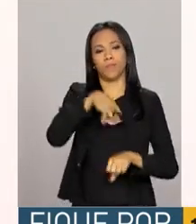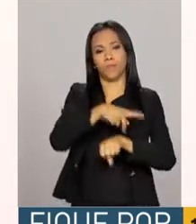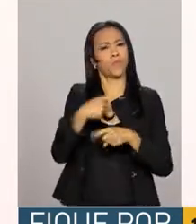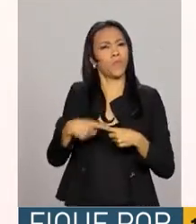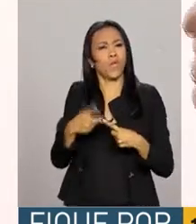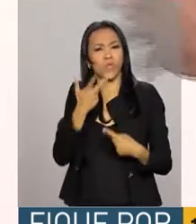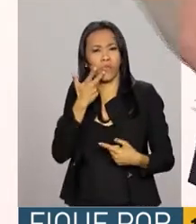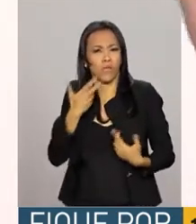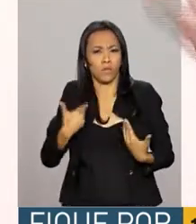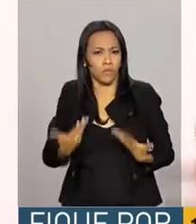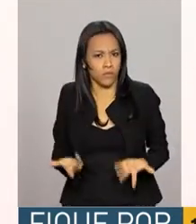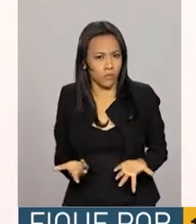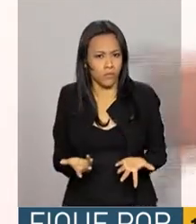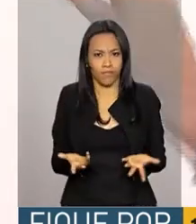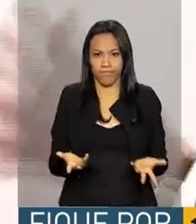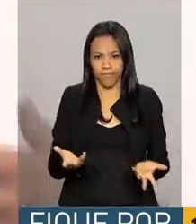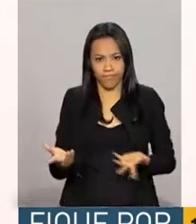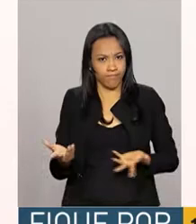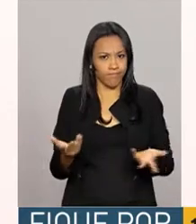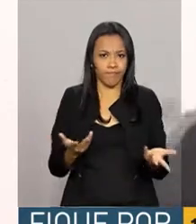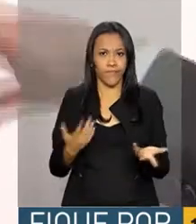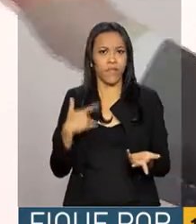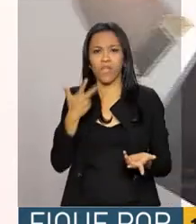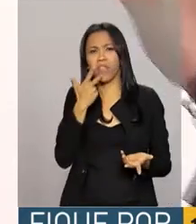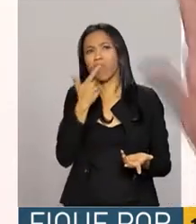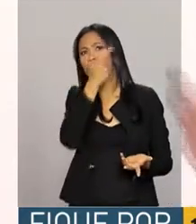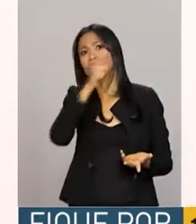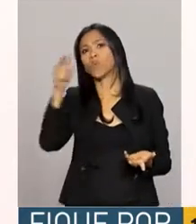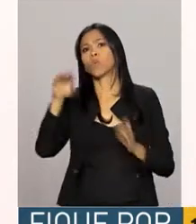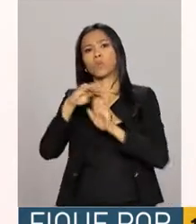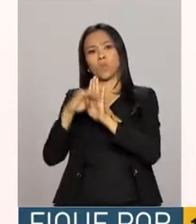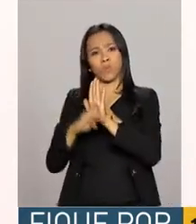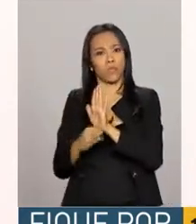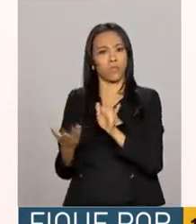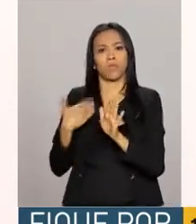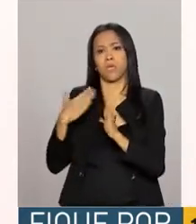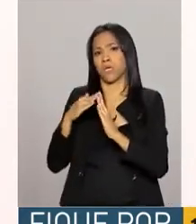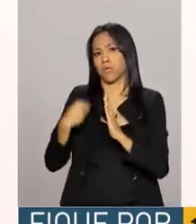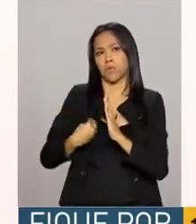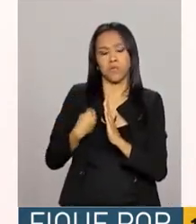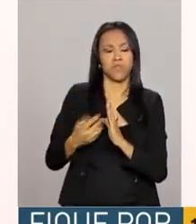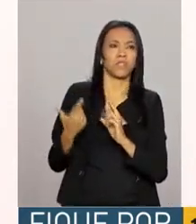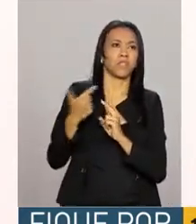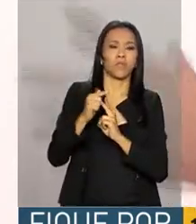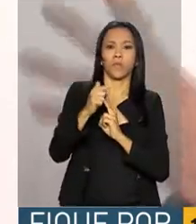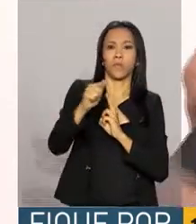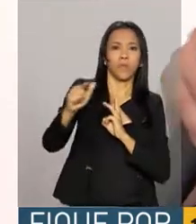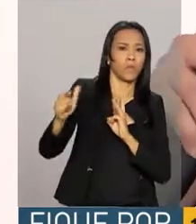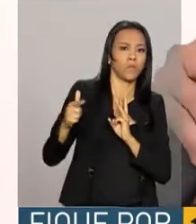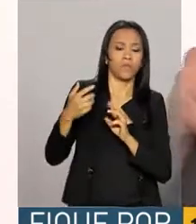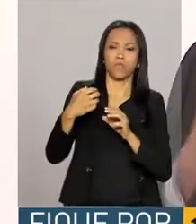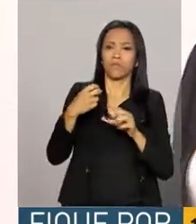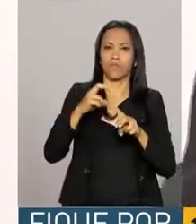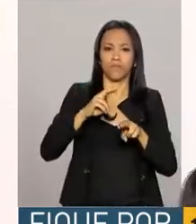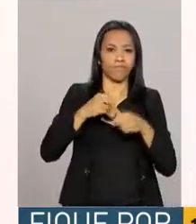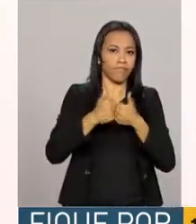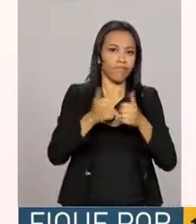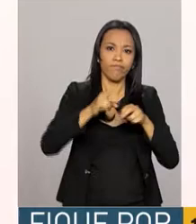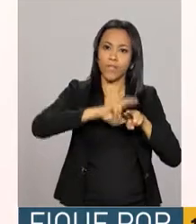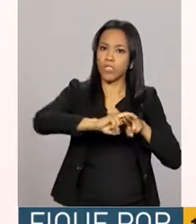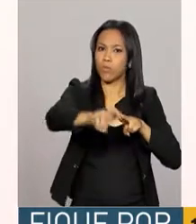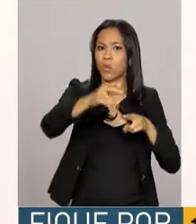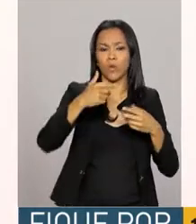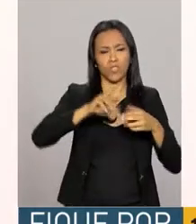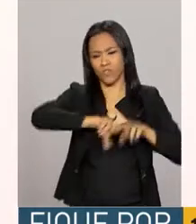dizendo isso nem quero falar da minha casa minha vida e tudo tem sido feito em todos os setores é mais variados setores de transportes todos eles